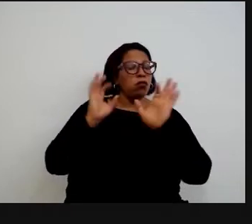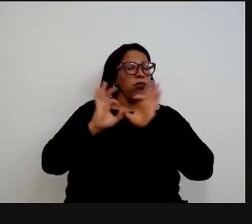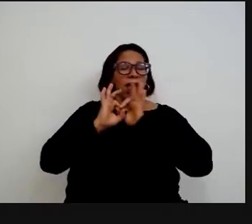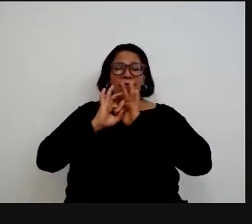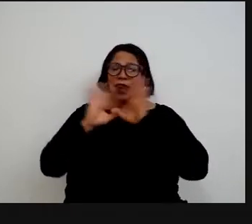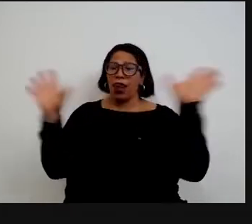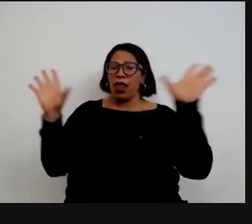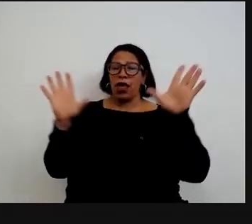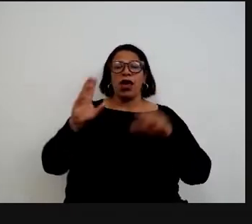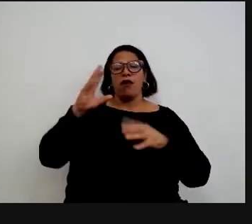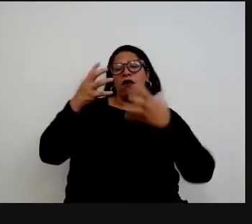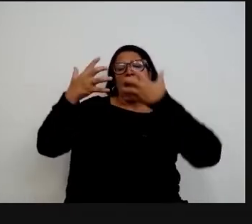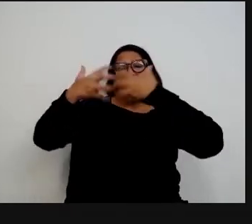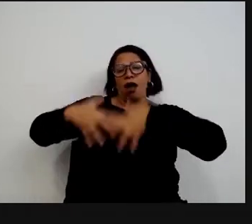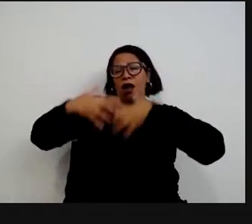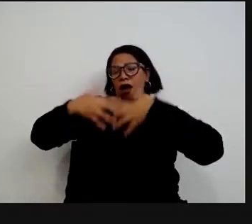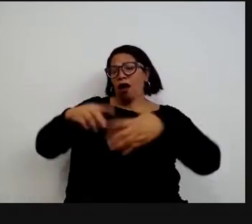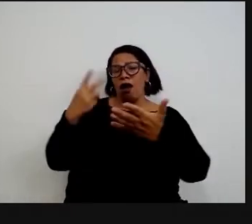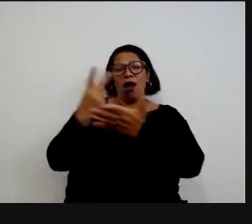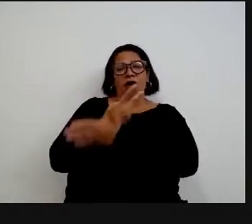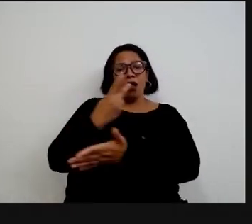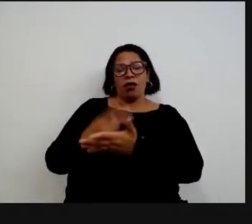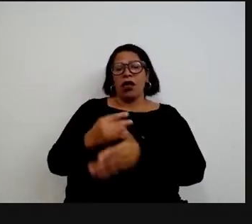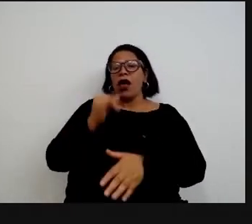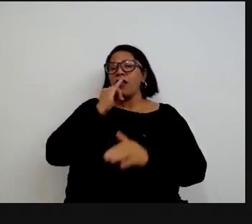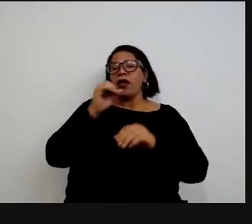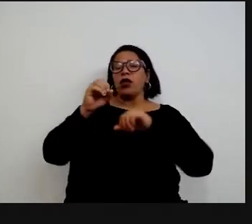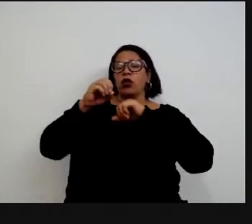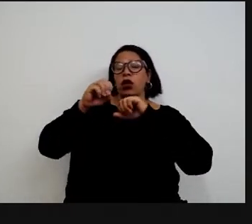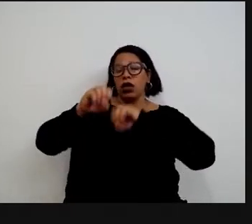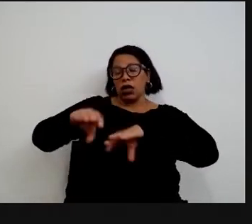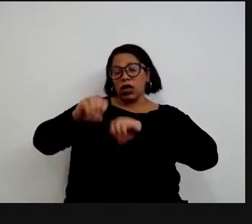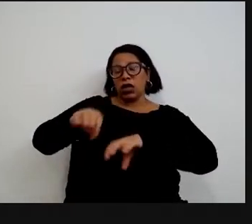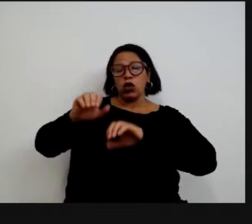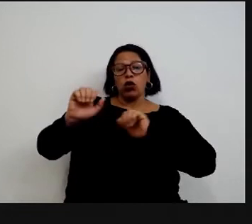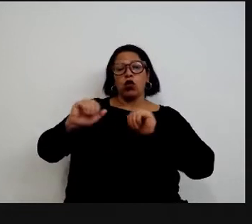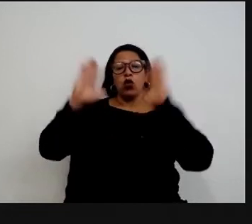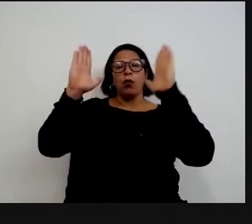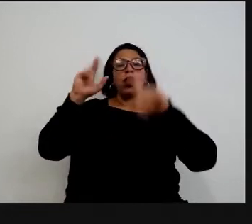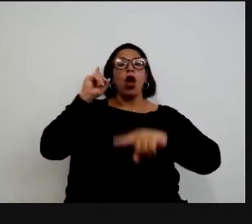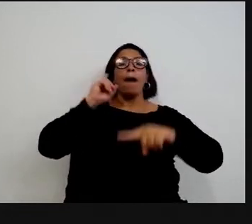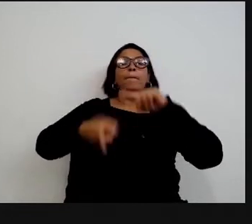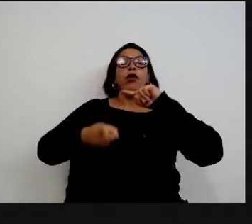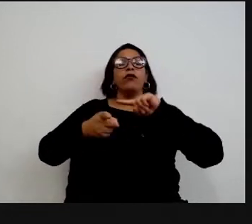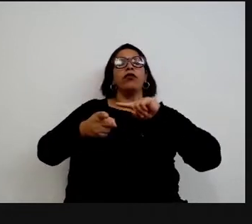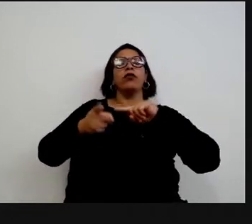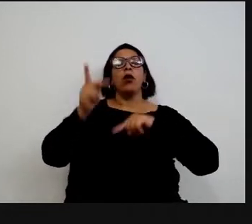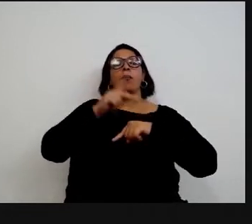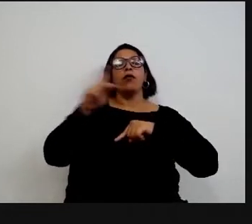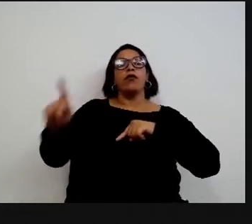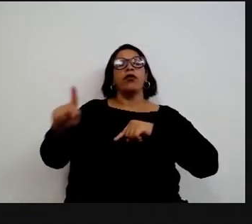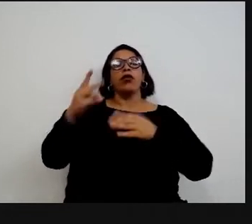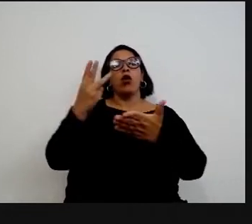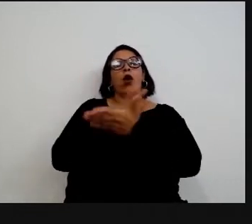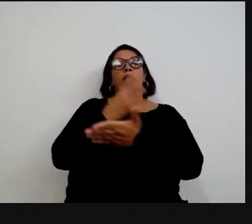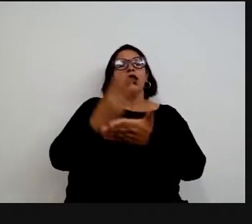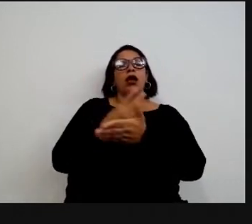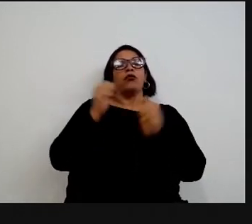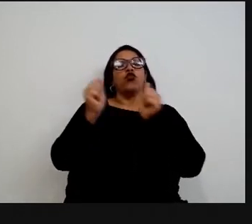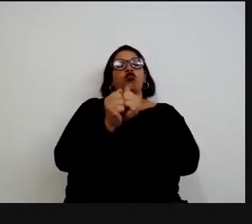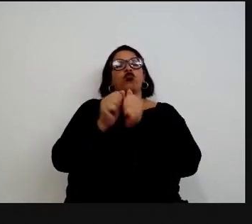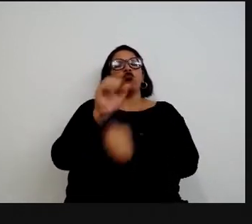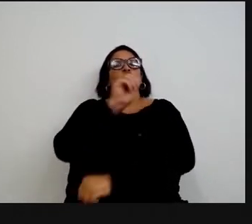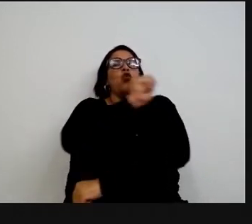alunos, né? Outra reflexão importante. Na educação superior, era proibido para os professores ter grupo de WhatsApp com os